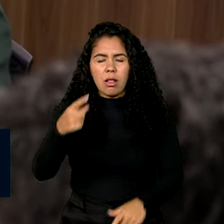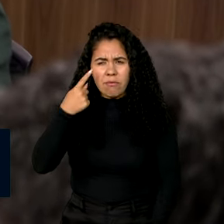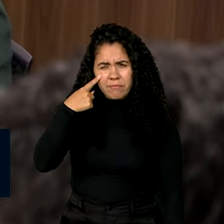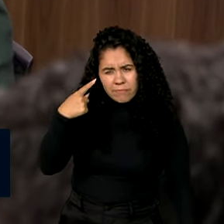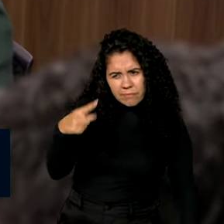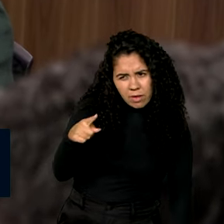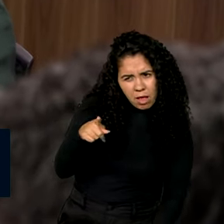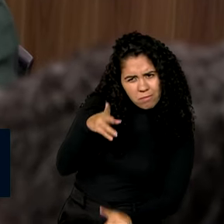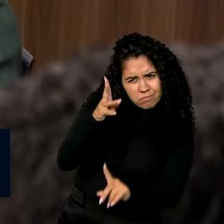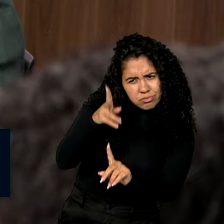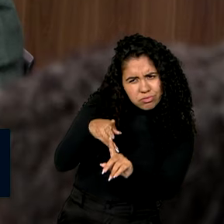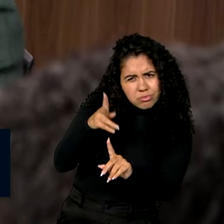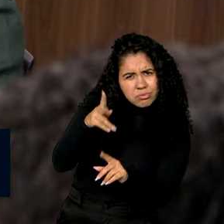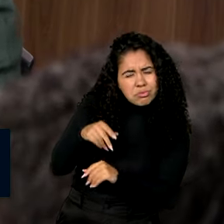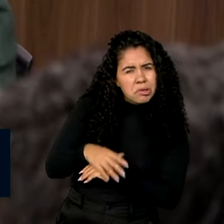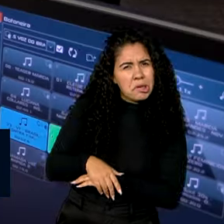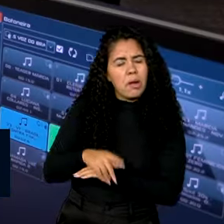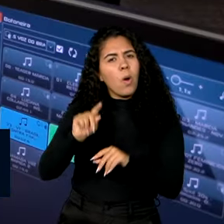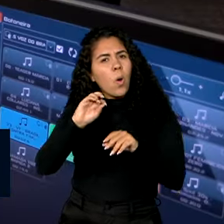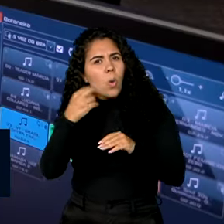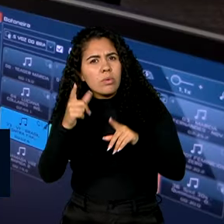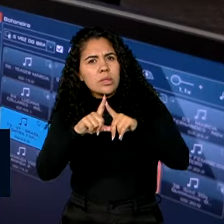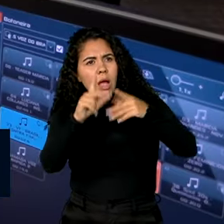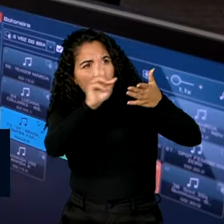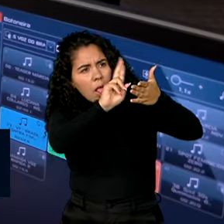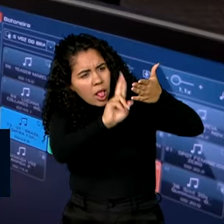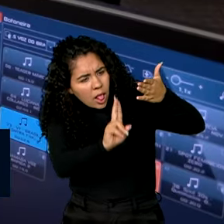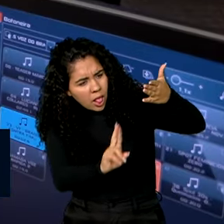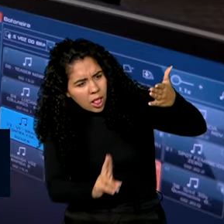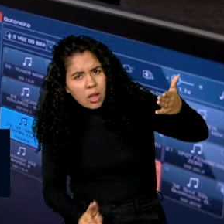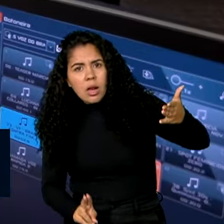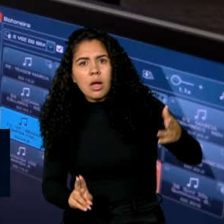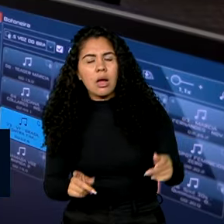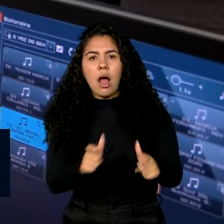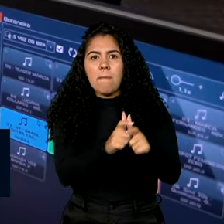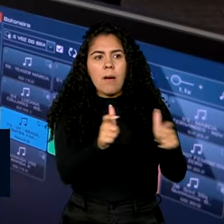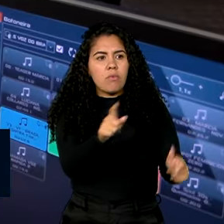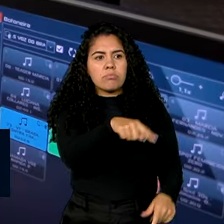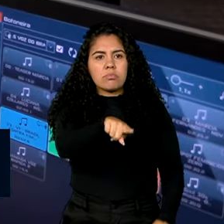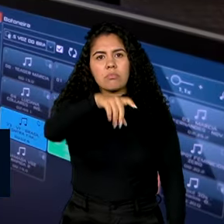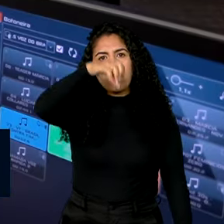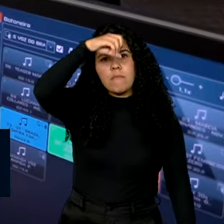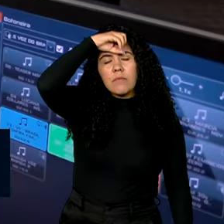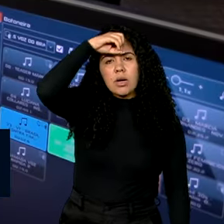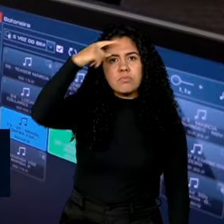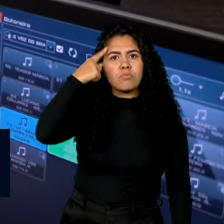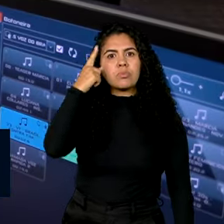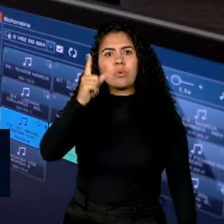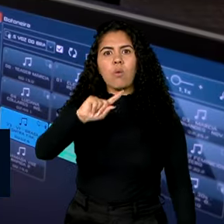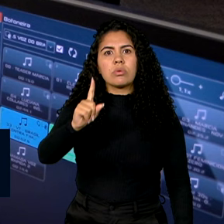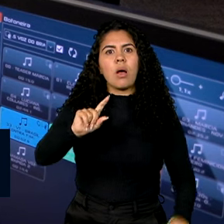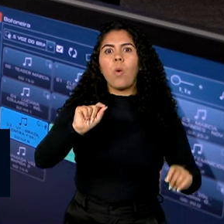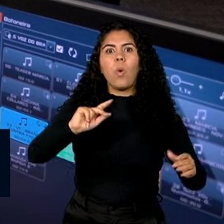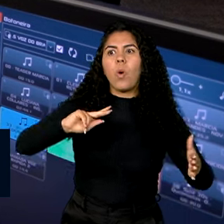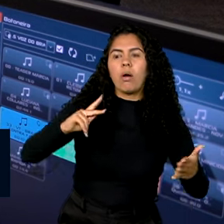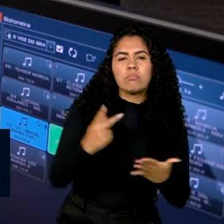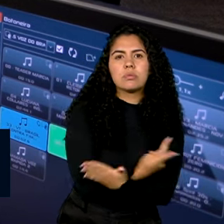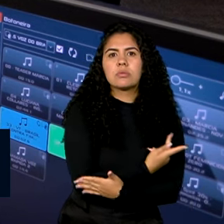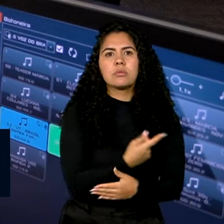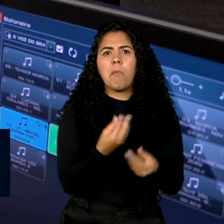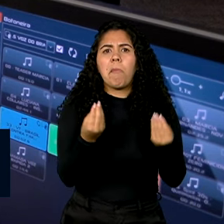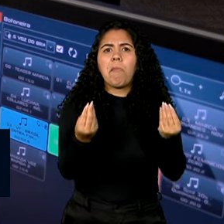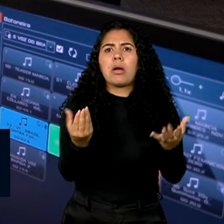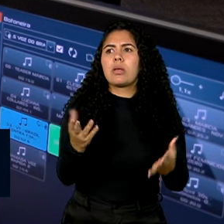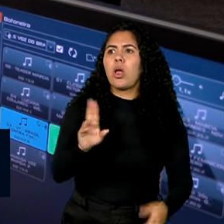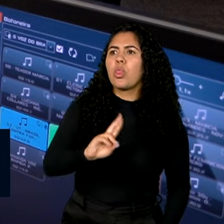que tá na lista de de fraudadores a maioria delas não foi informada não sabe o que aconteceu não sabe para que o nome o CPF